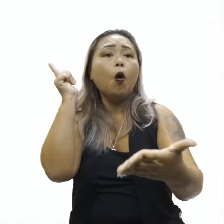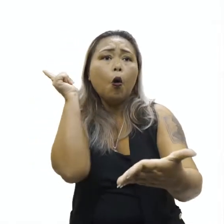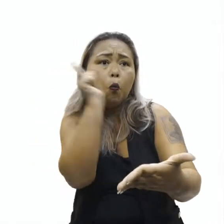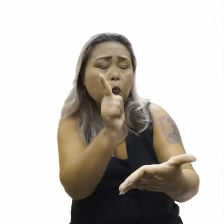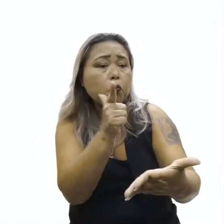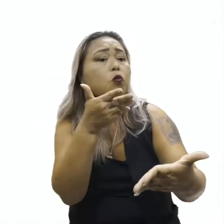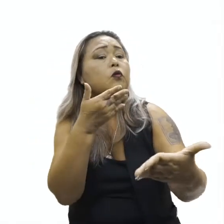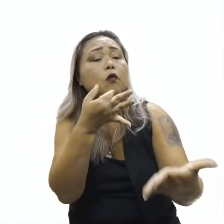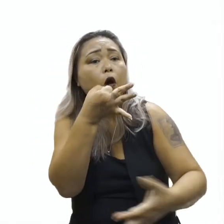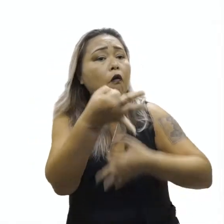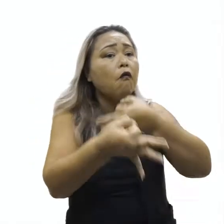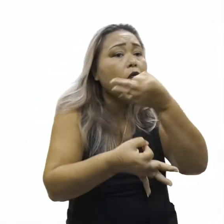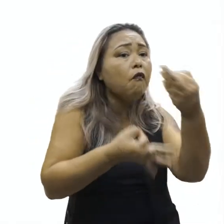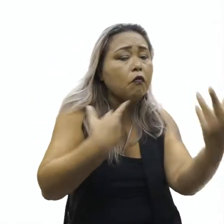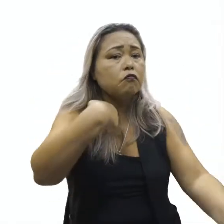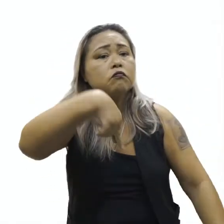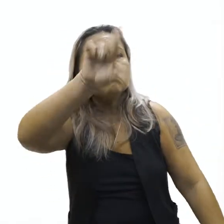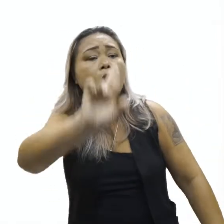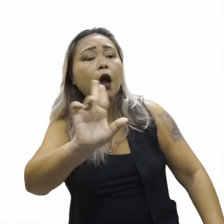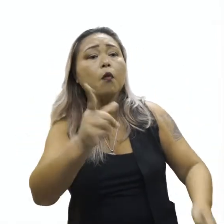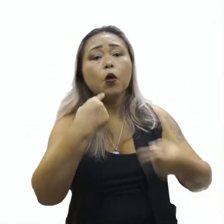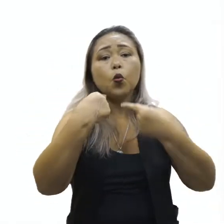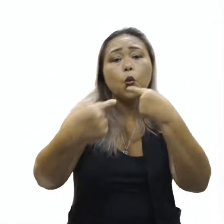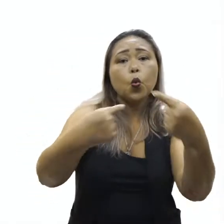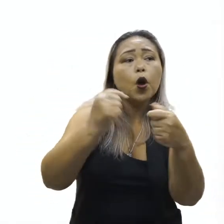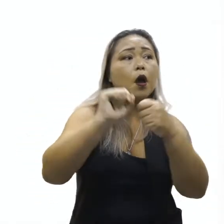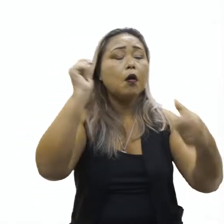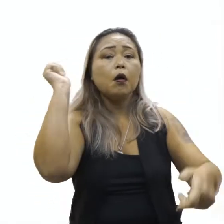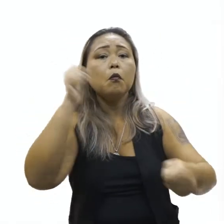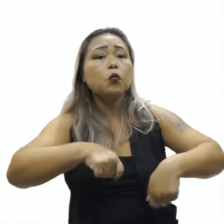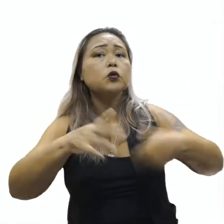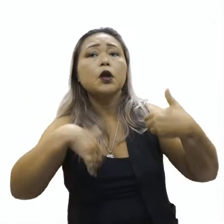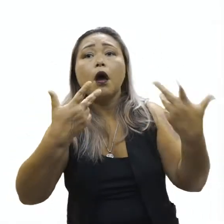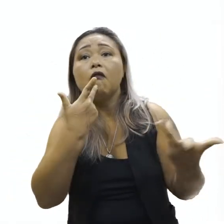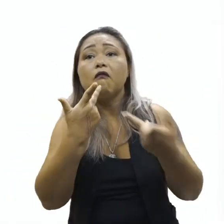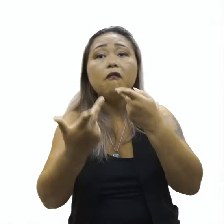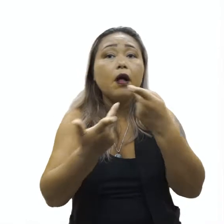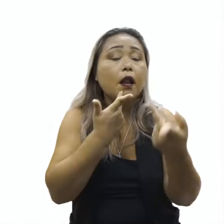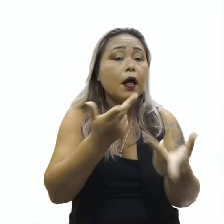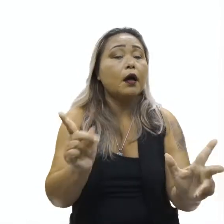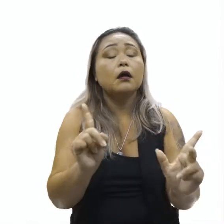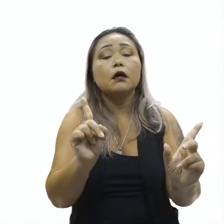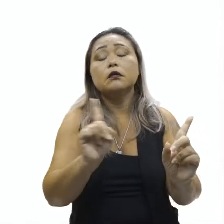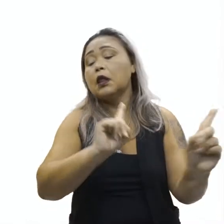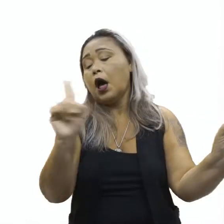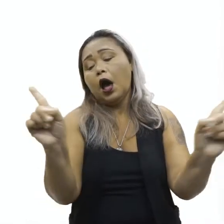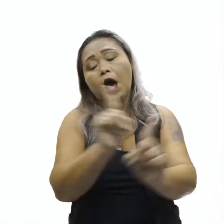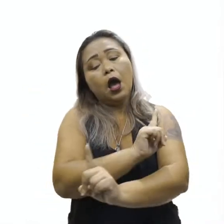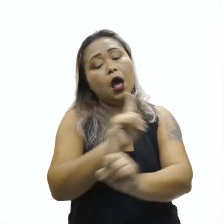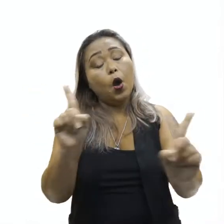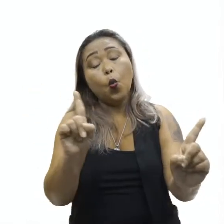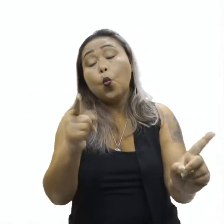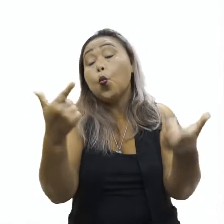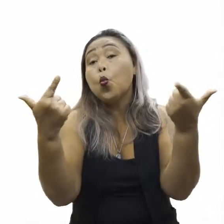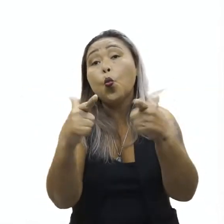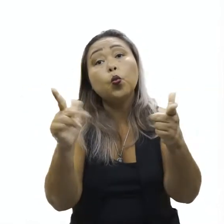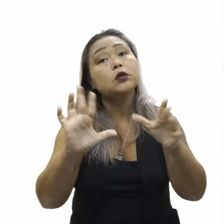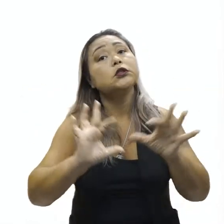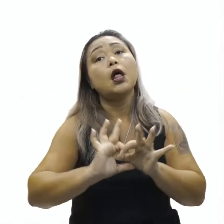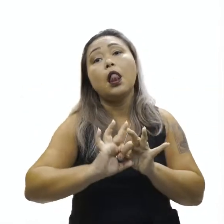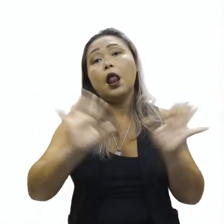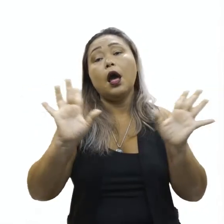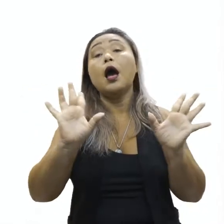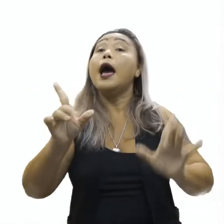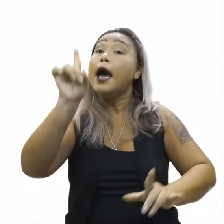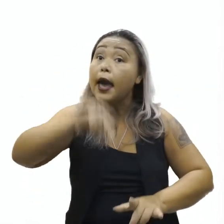podiam decidir, que podiam discutir, que podiam falar, né? Tinha essa liberdade. Então, era uma